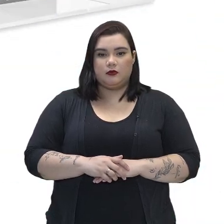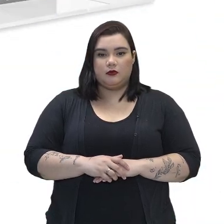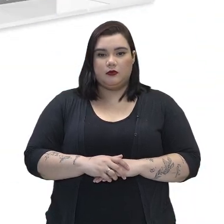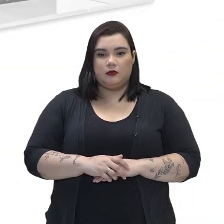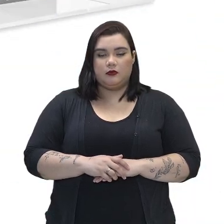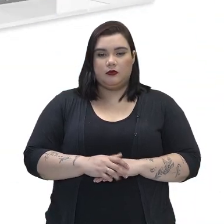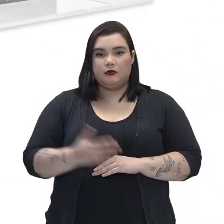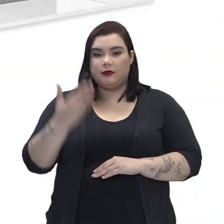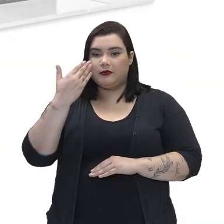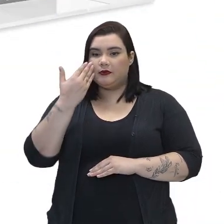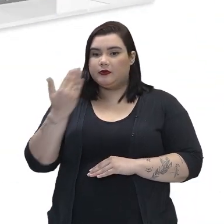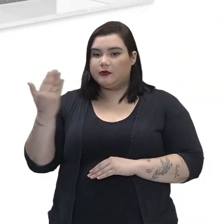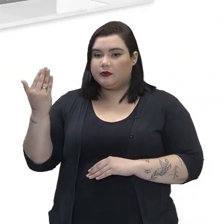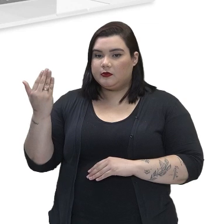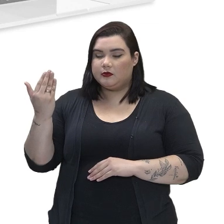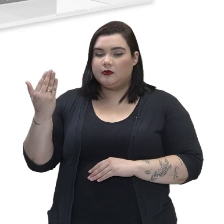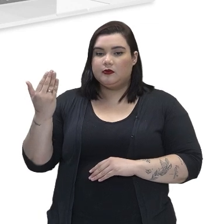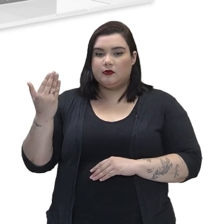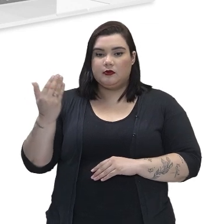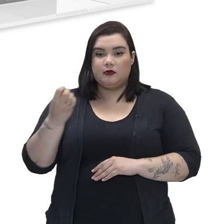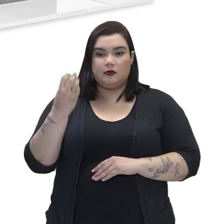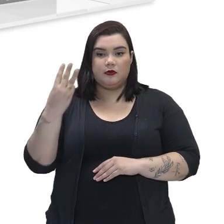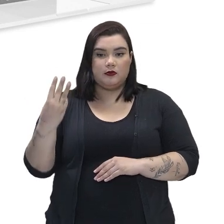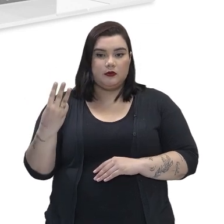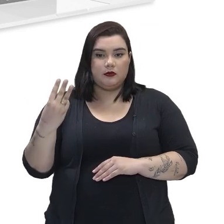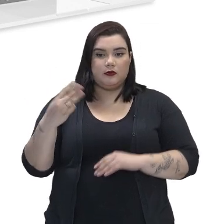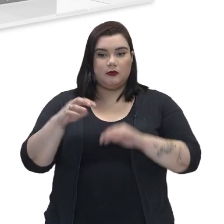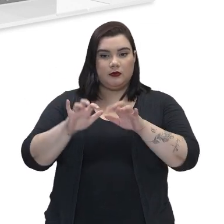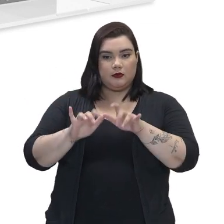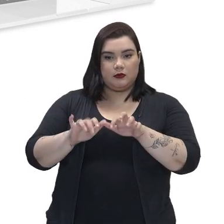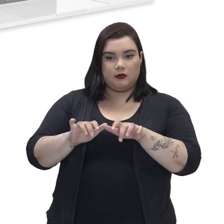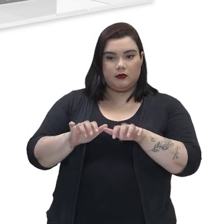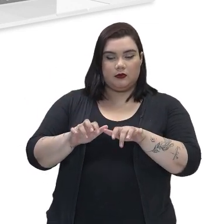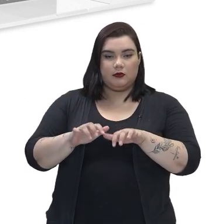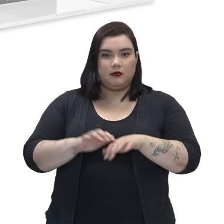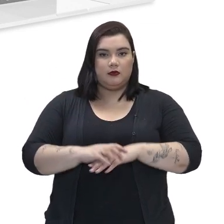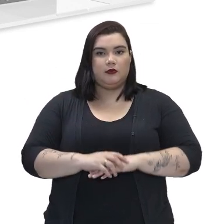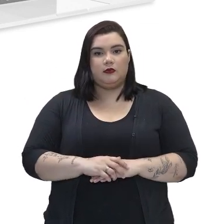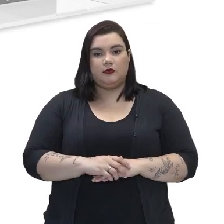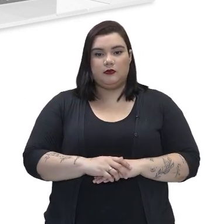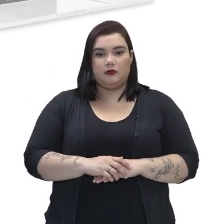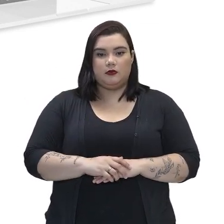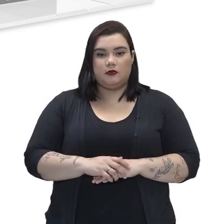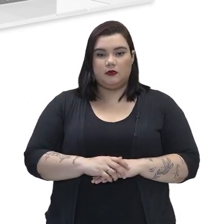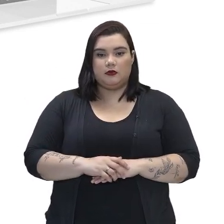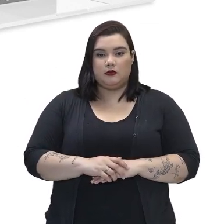Three computers. Três computadores.